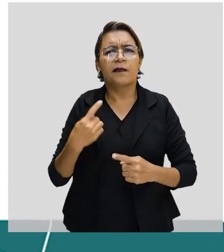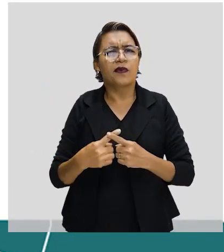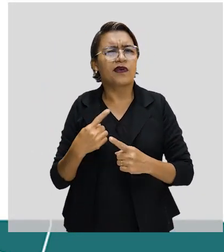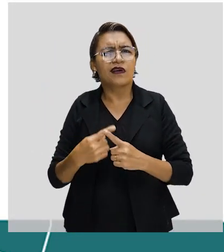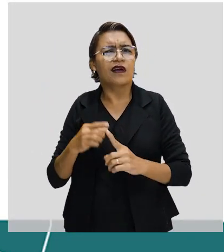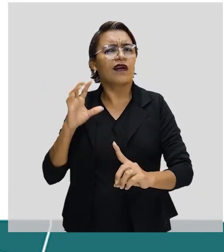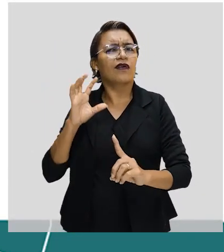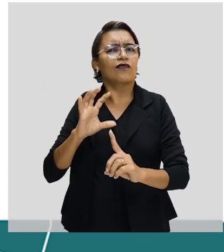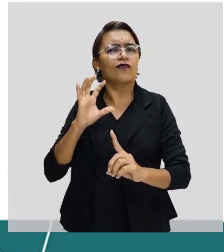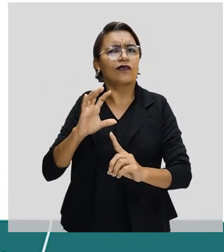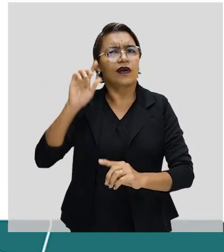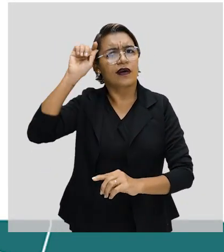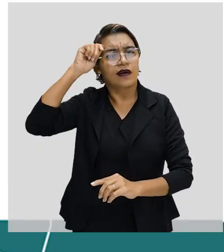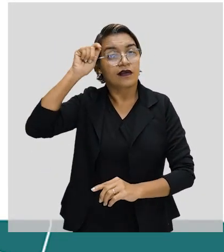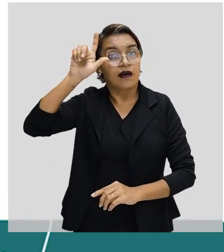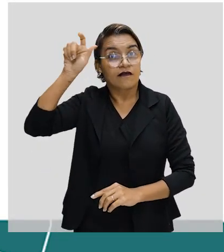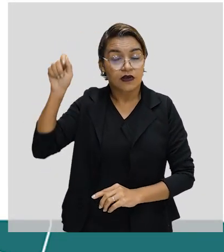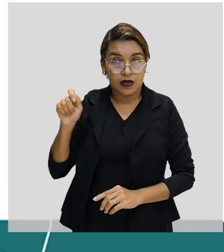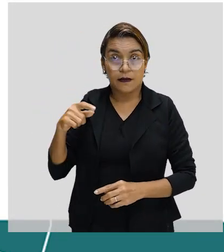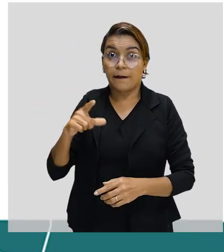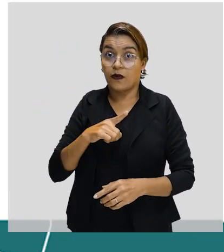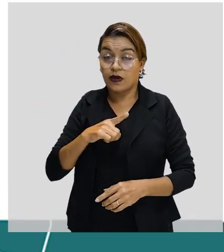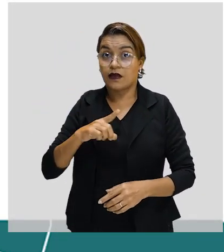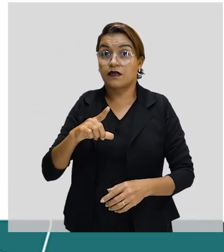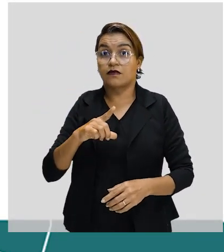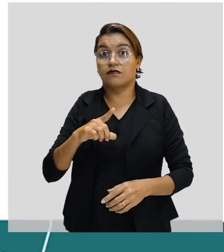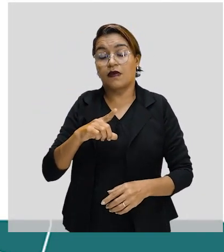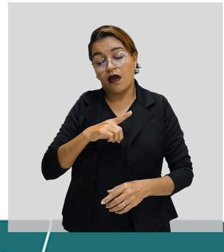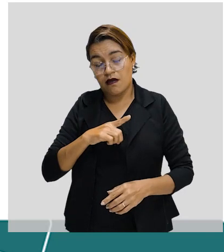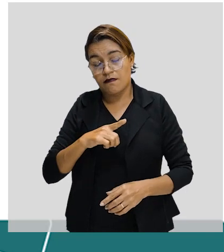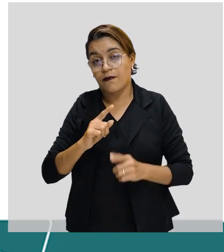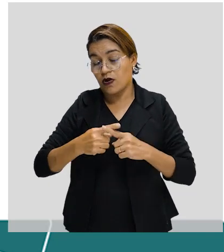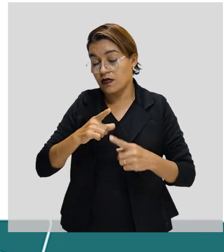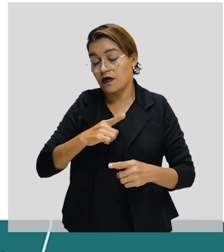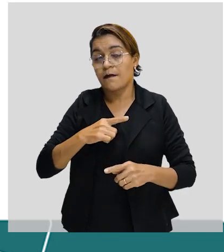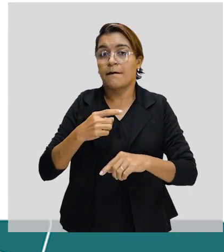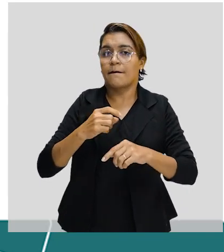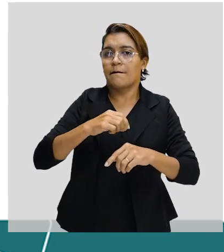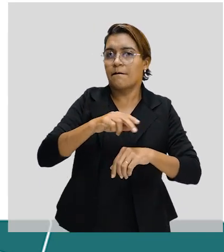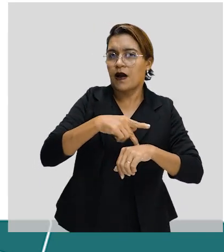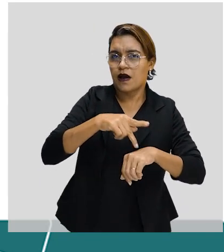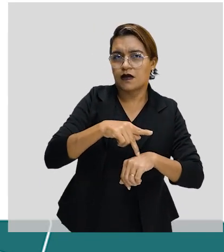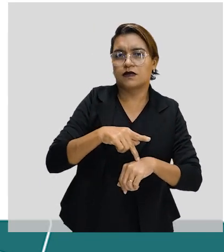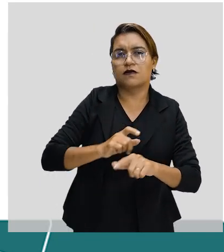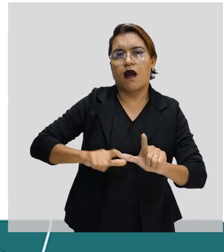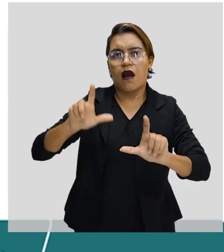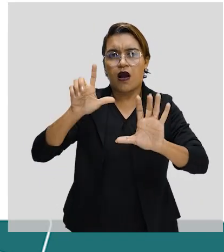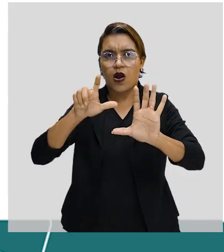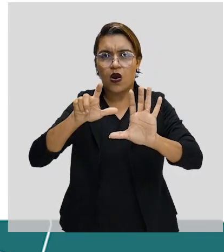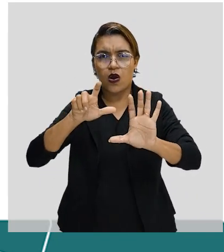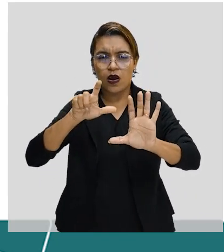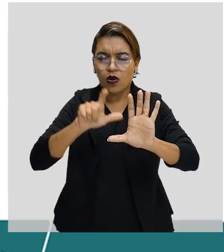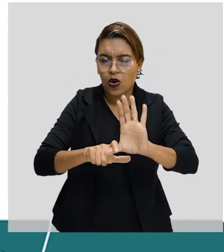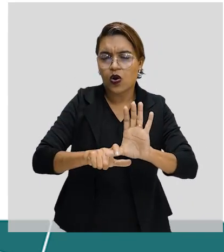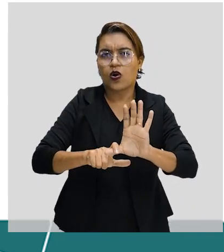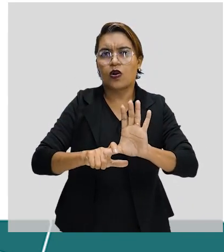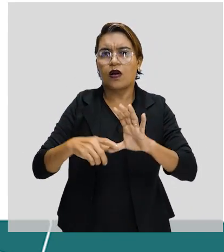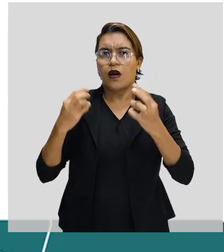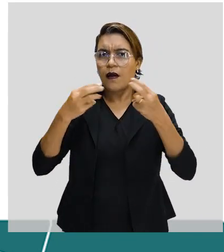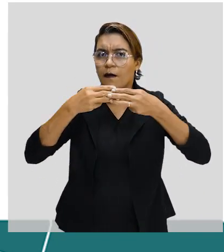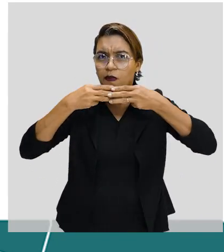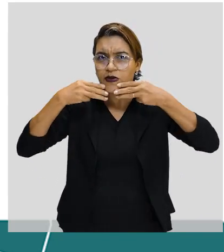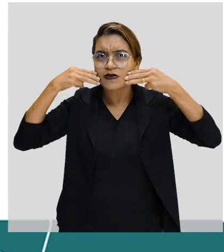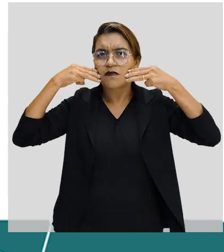porque esses países que nós já vimos em outra aula Angola Moçambique guiné-bissau